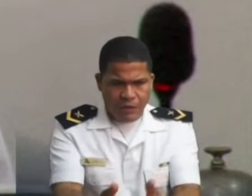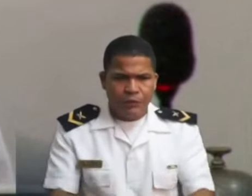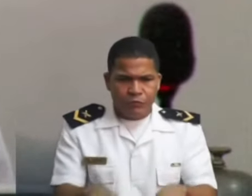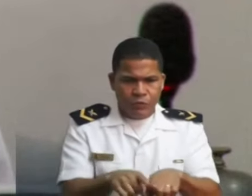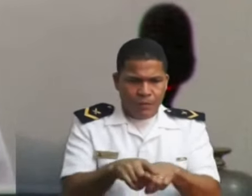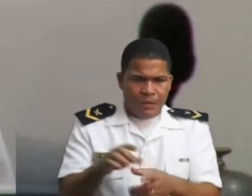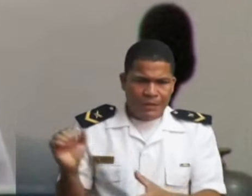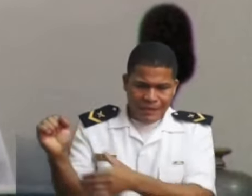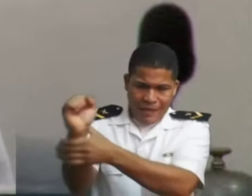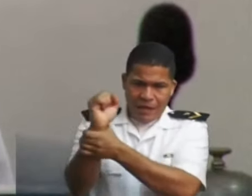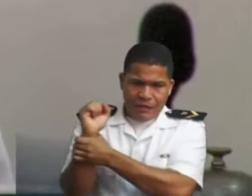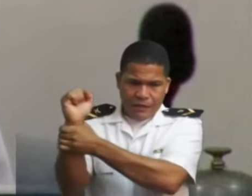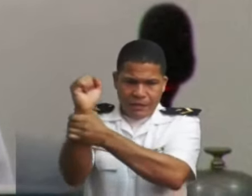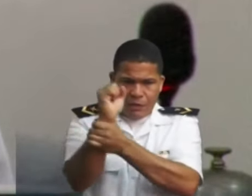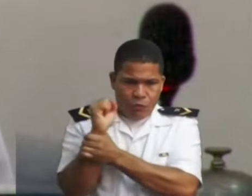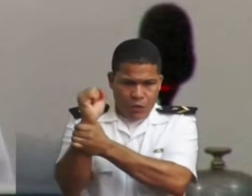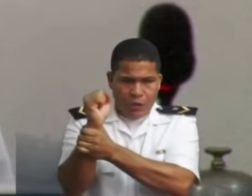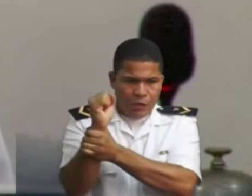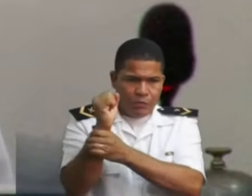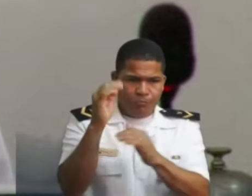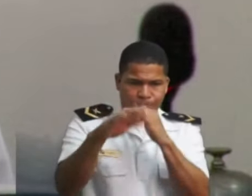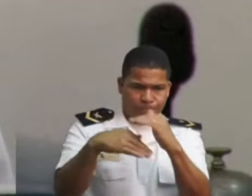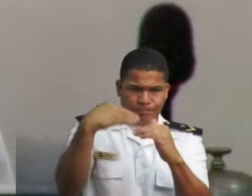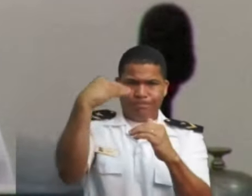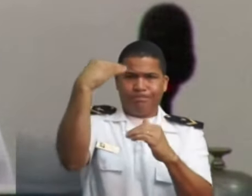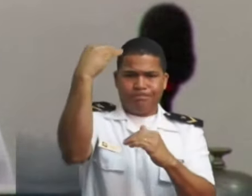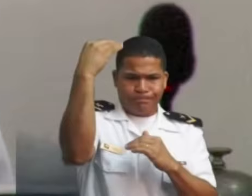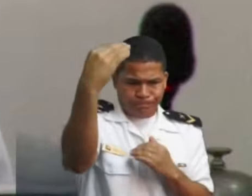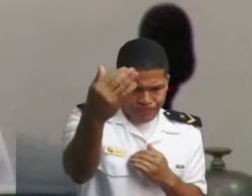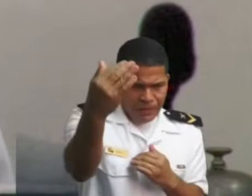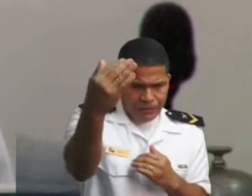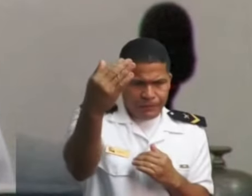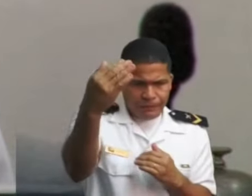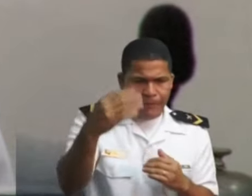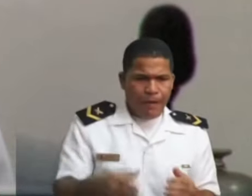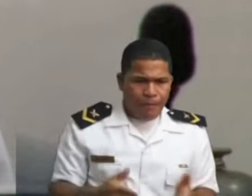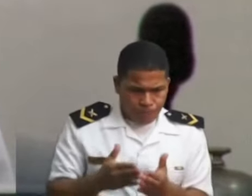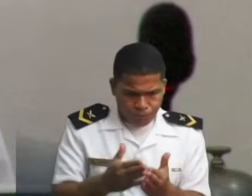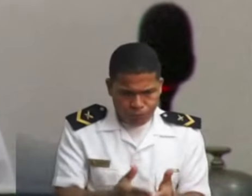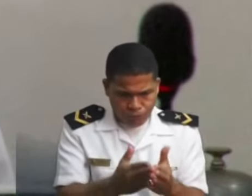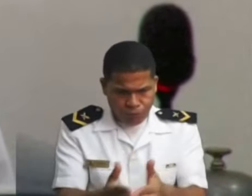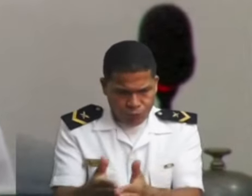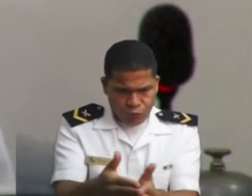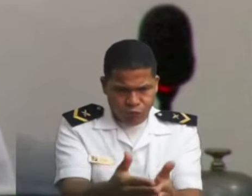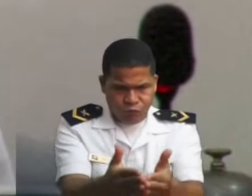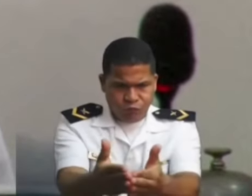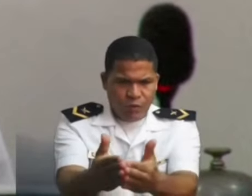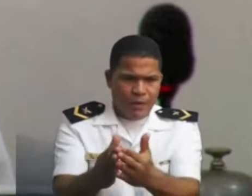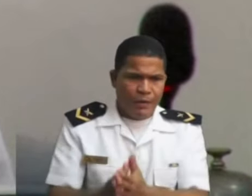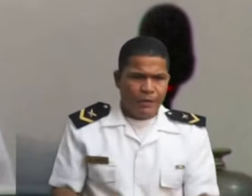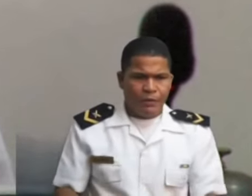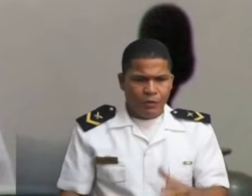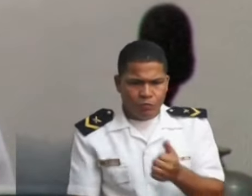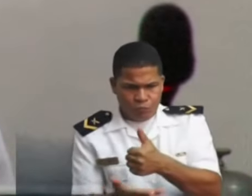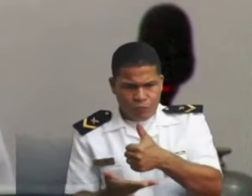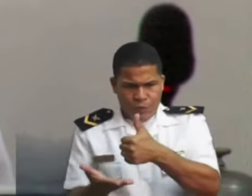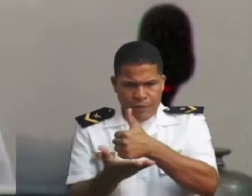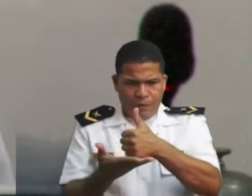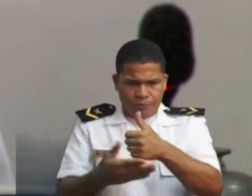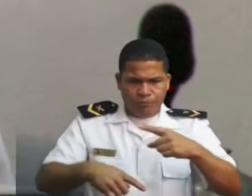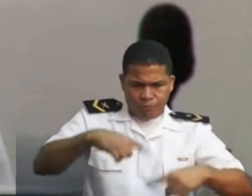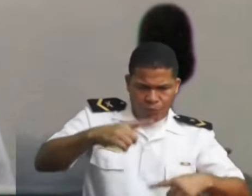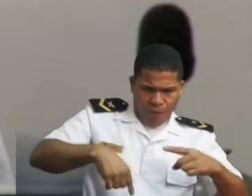segurança necessárias ao aperfeiçoamento do sistema de segurança do tráfego aquaviário, coligem ferramentas imanentes